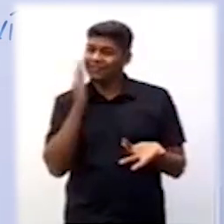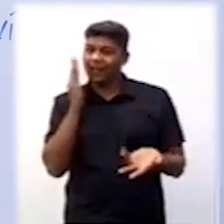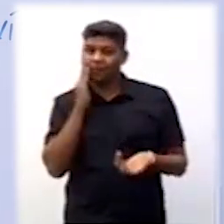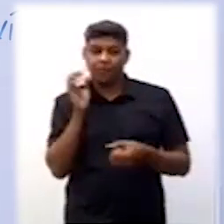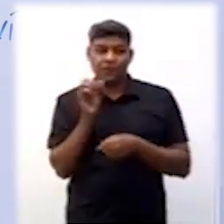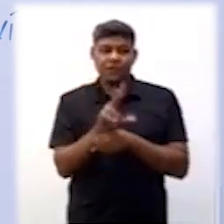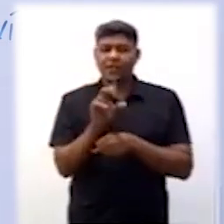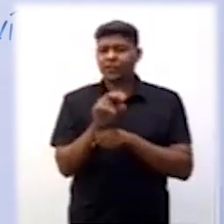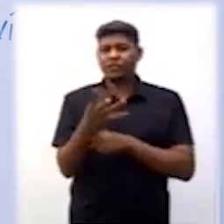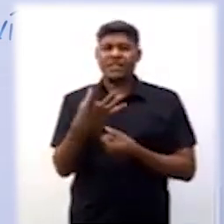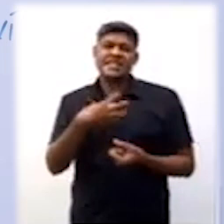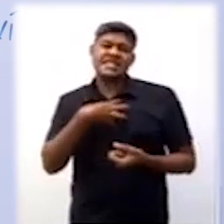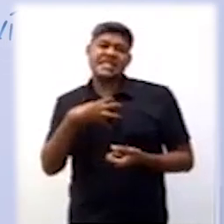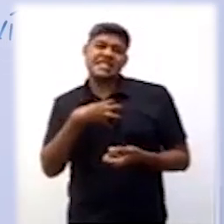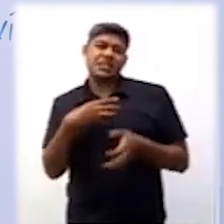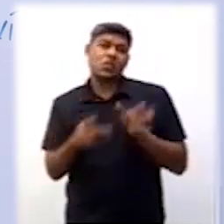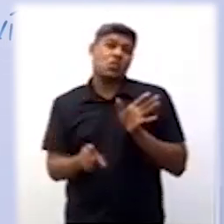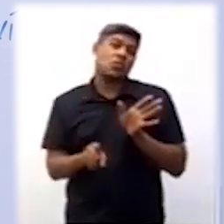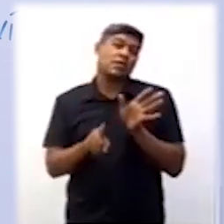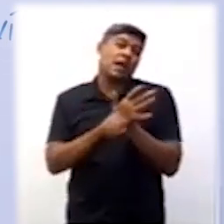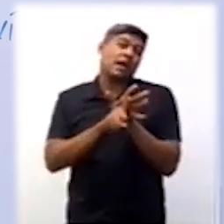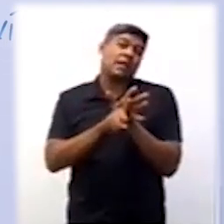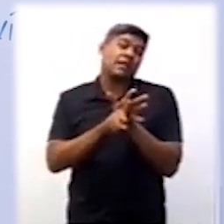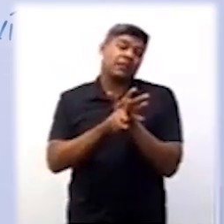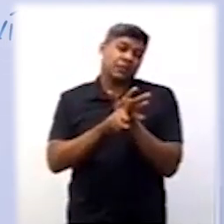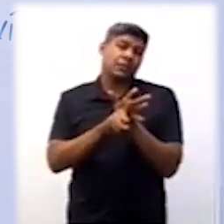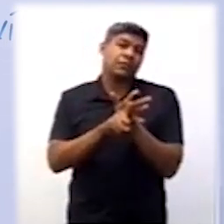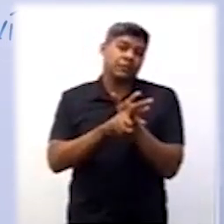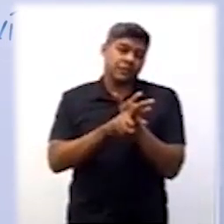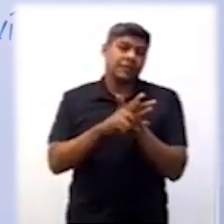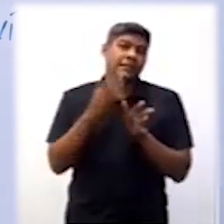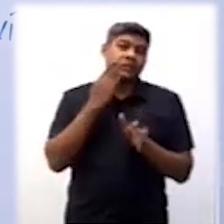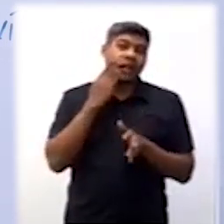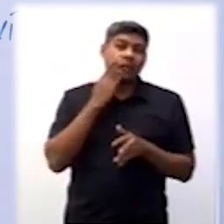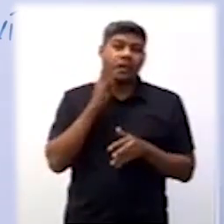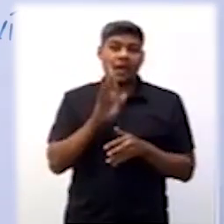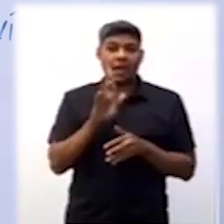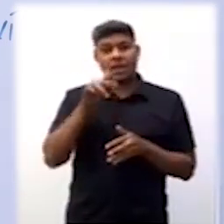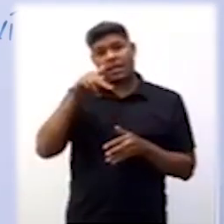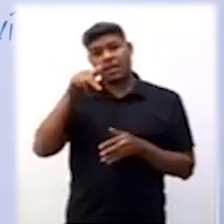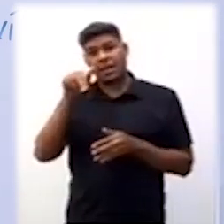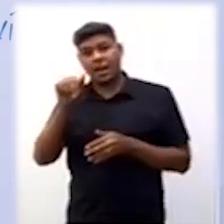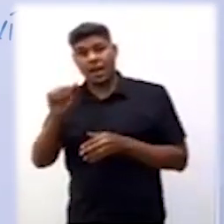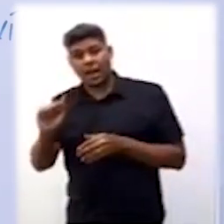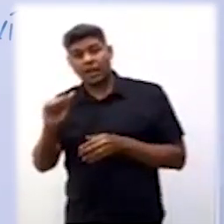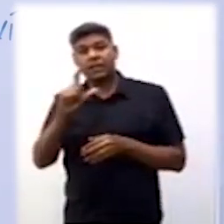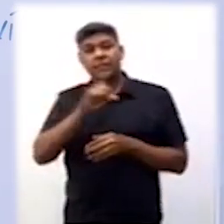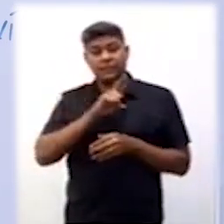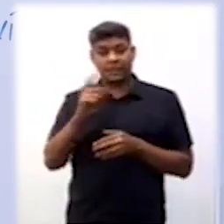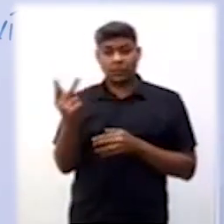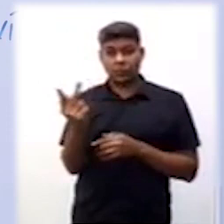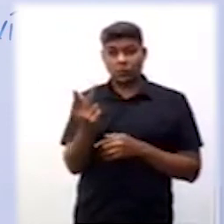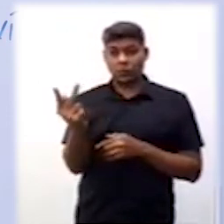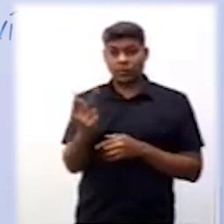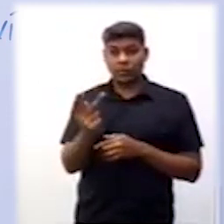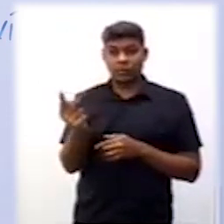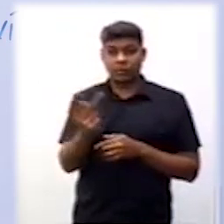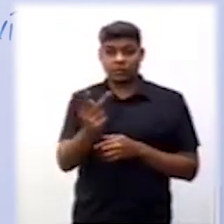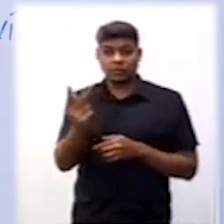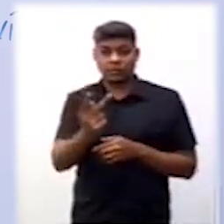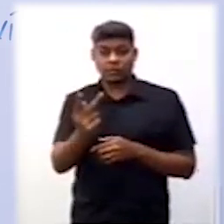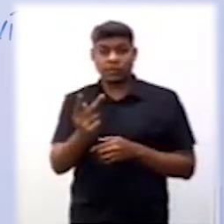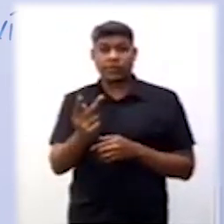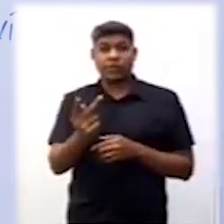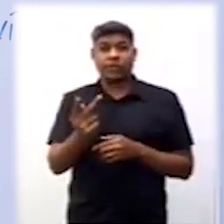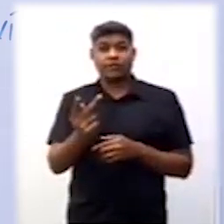fosse negativo. Ele vai ser um vírus aqui de RNA, que ele tem cadeia dupla. Ele ainda não